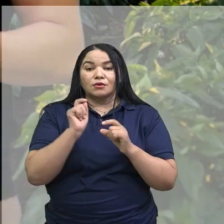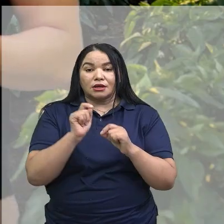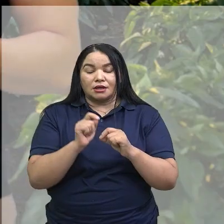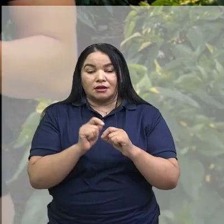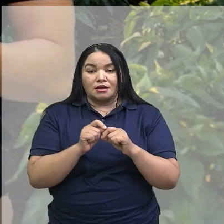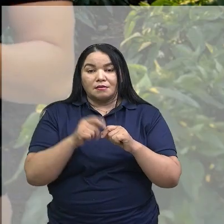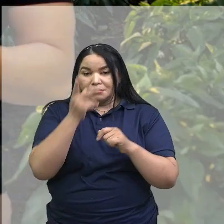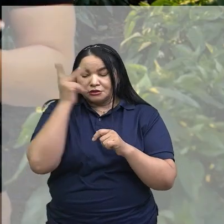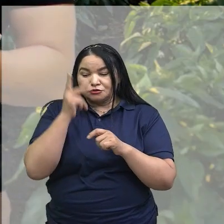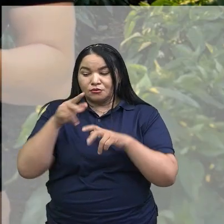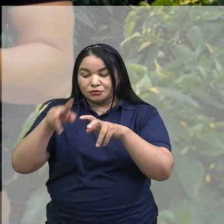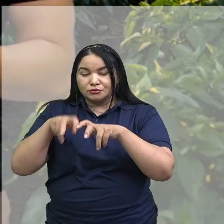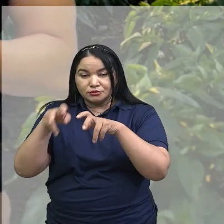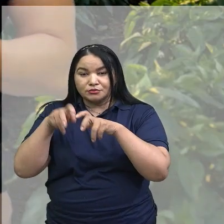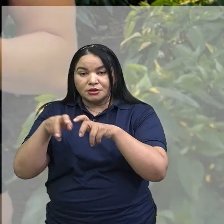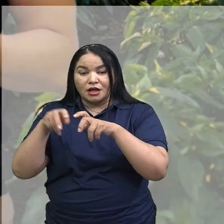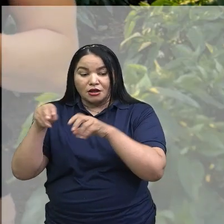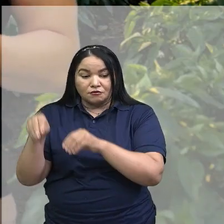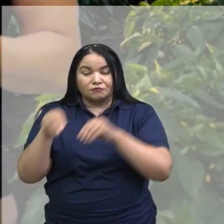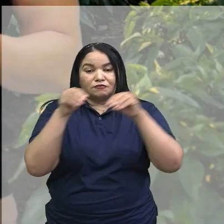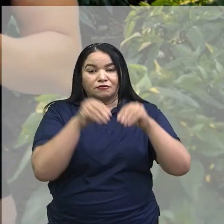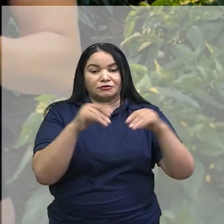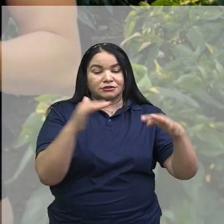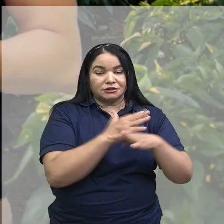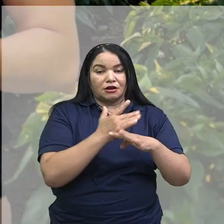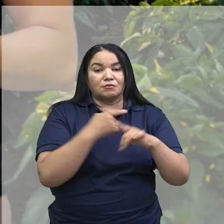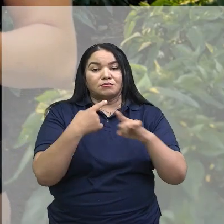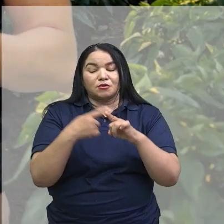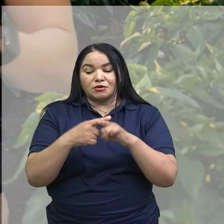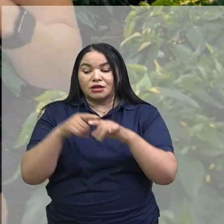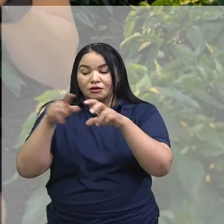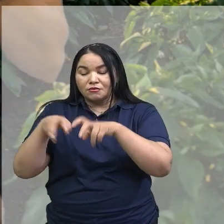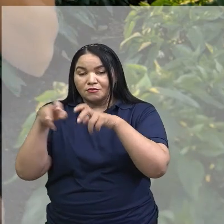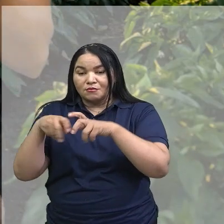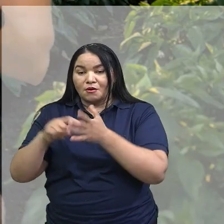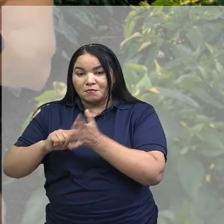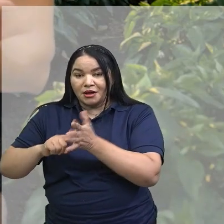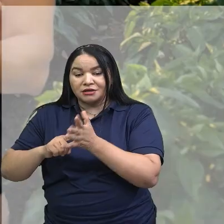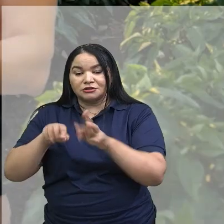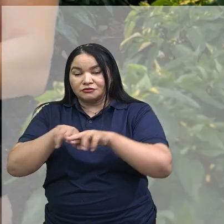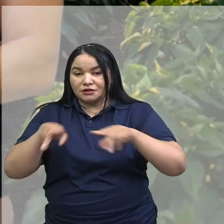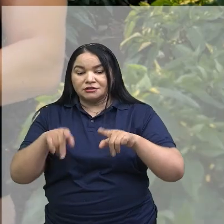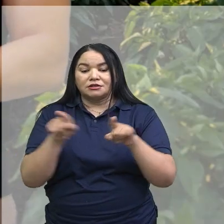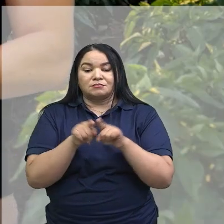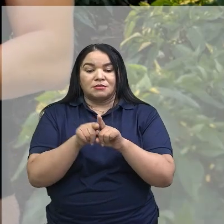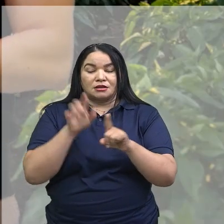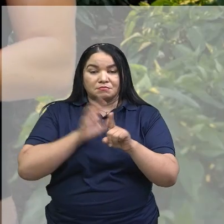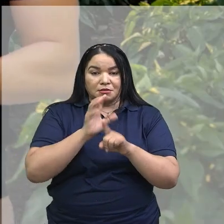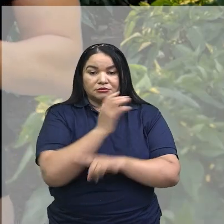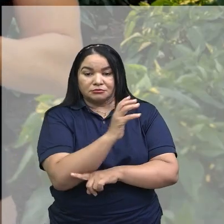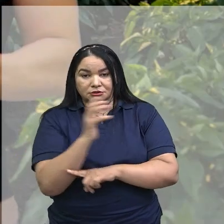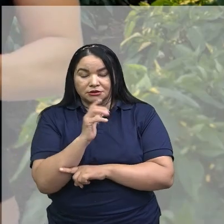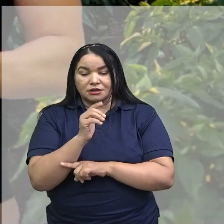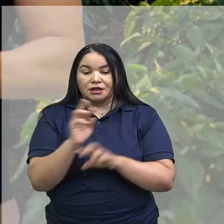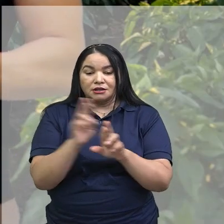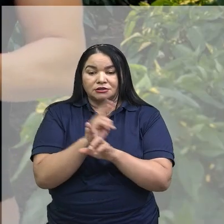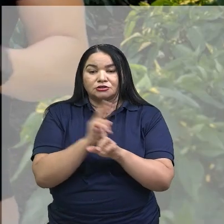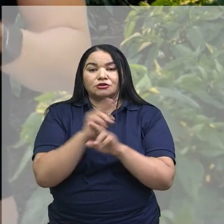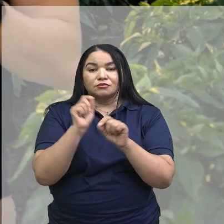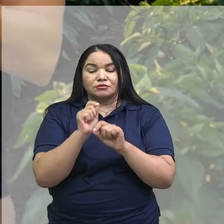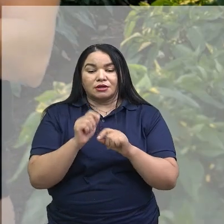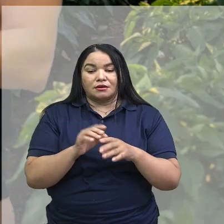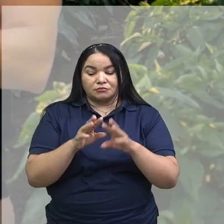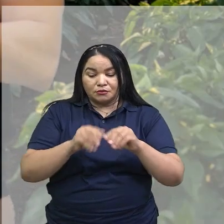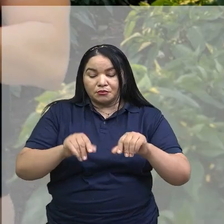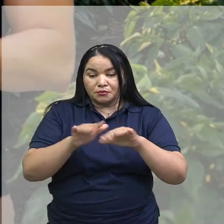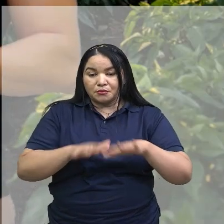do homem do campo em direção à cidade, graças à mecanização do campo, um maior também impacto ambiental relacionado à degradação do solo e